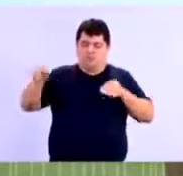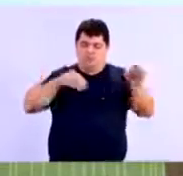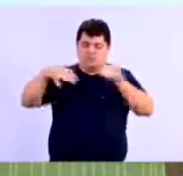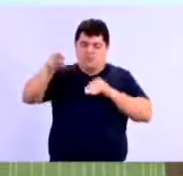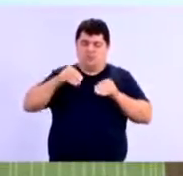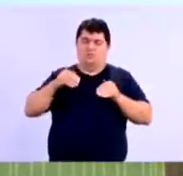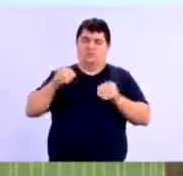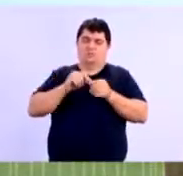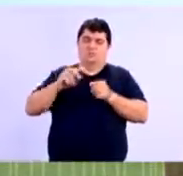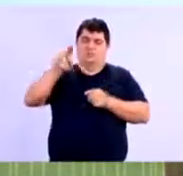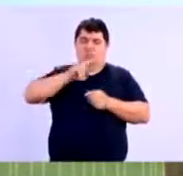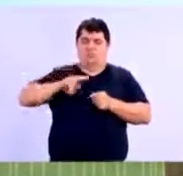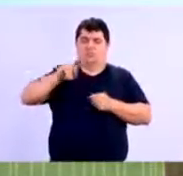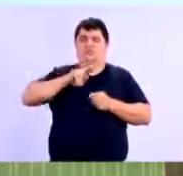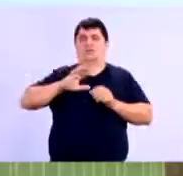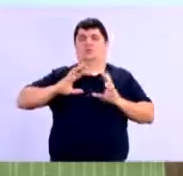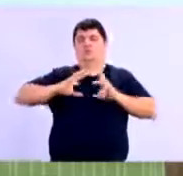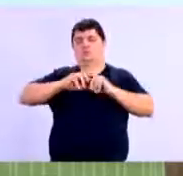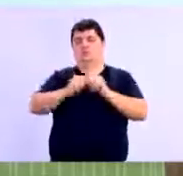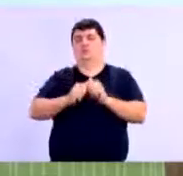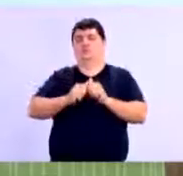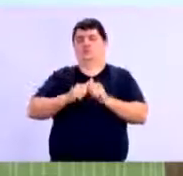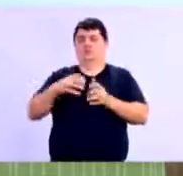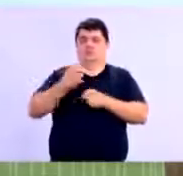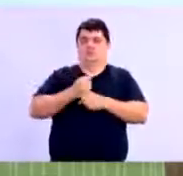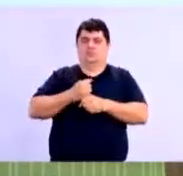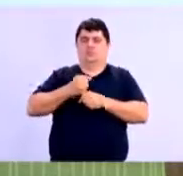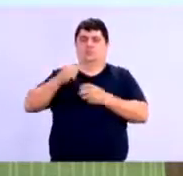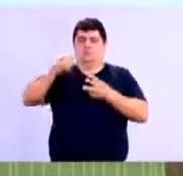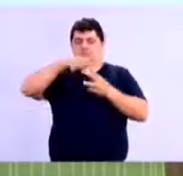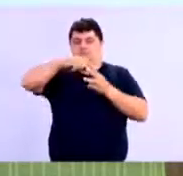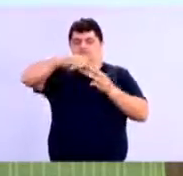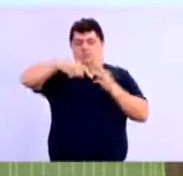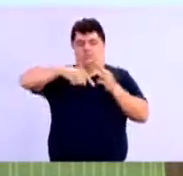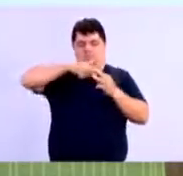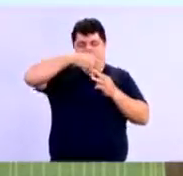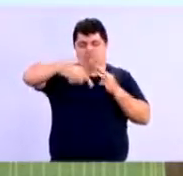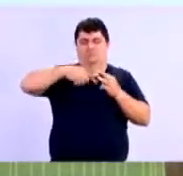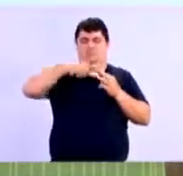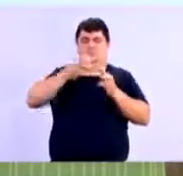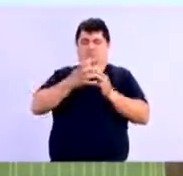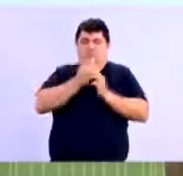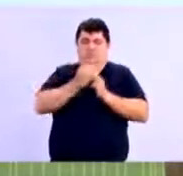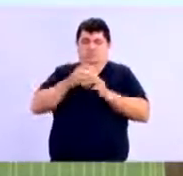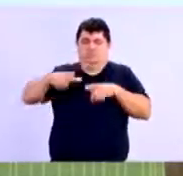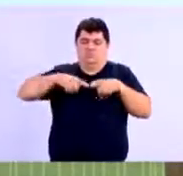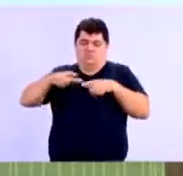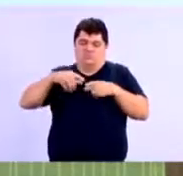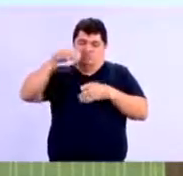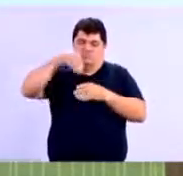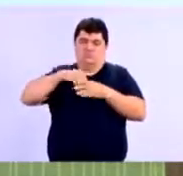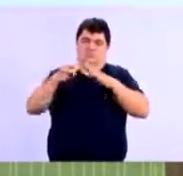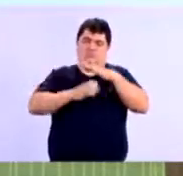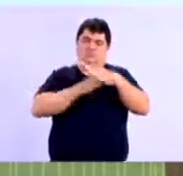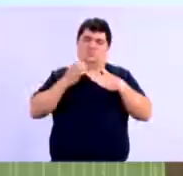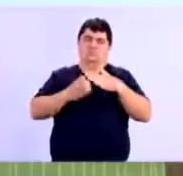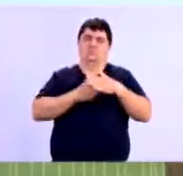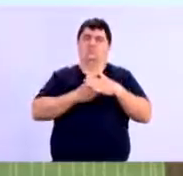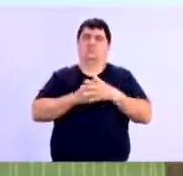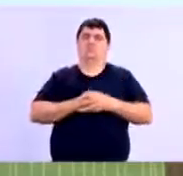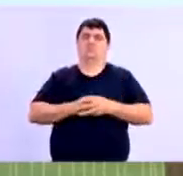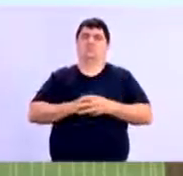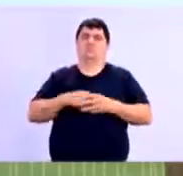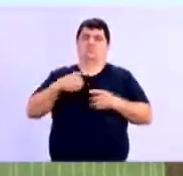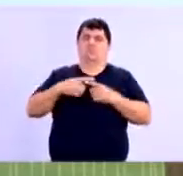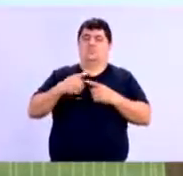Juntar os 3 índices, entendeu? Juntar rentabilidade, juntar liquidez, juntar endividamento e começar a tomar decisão na vida de